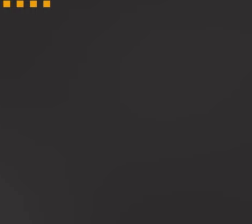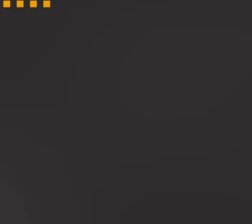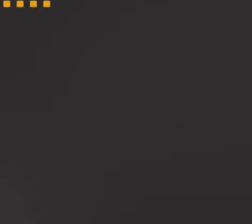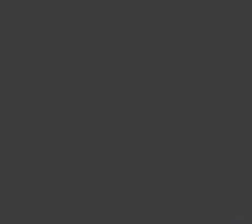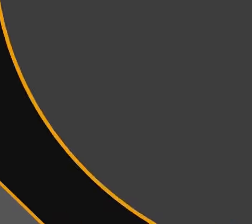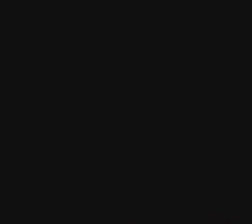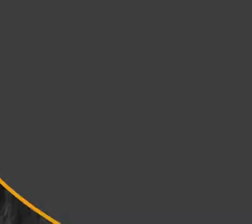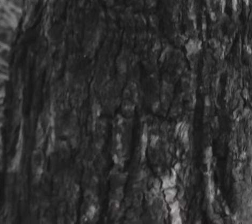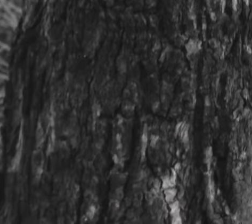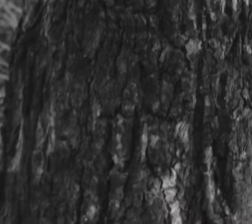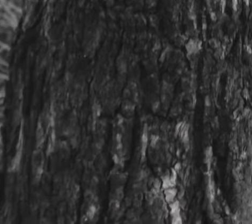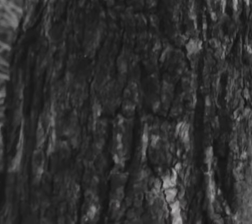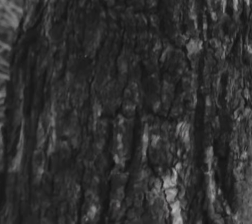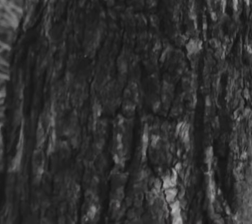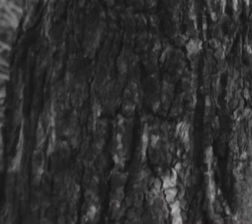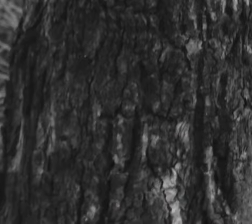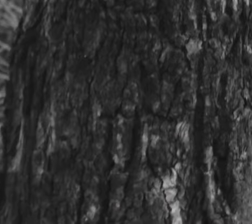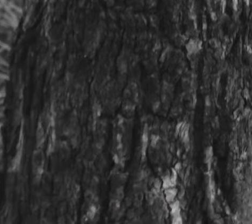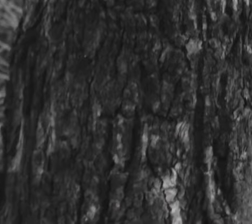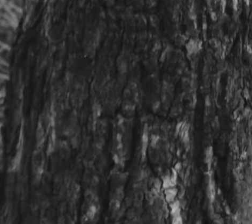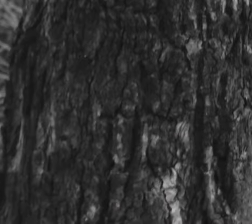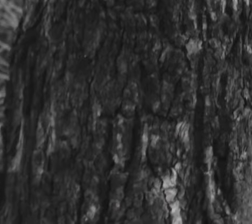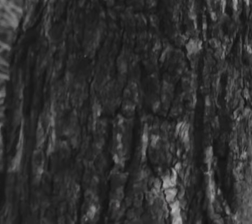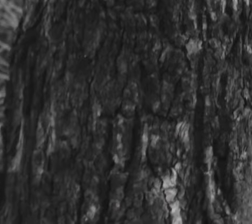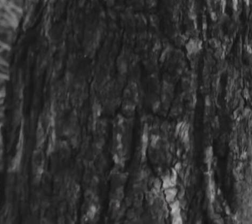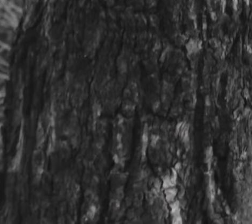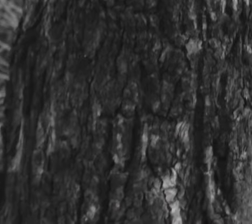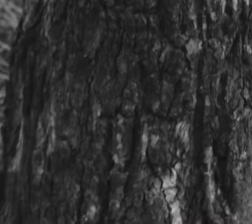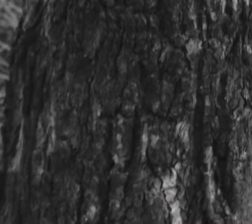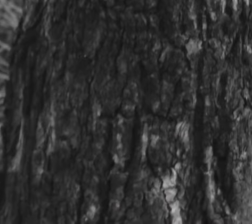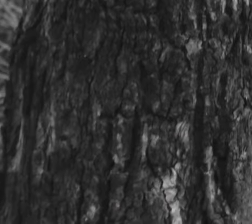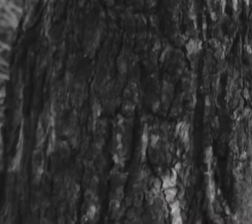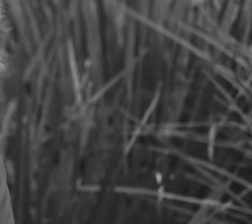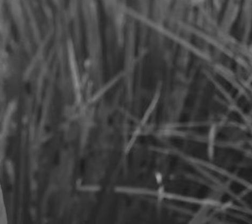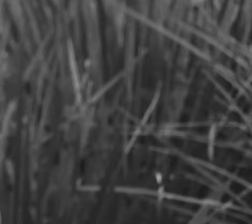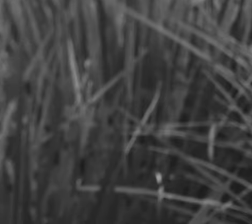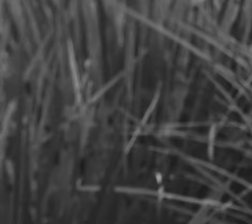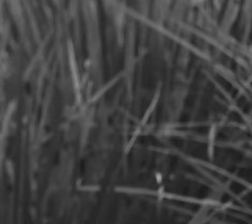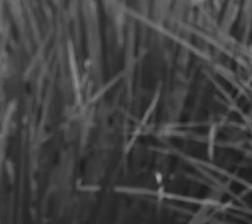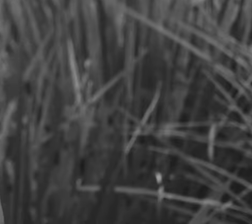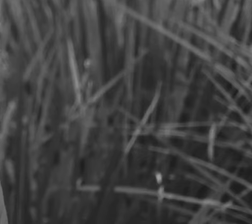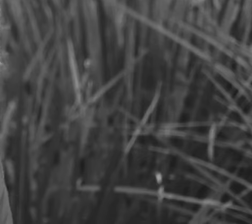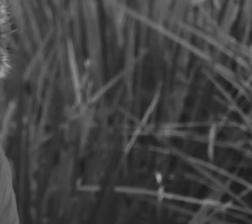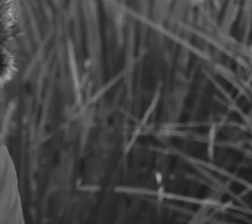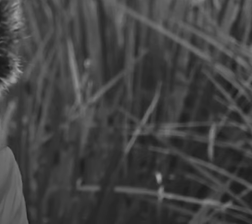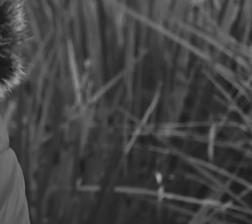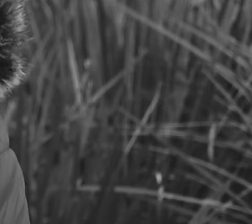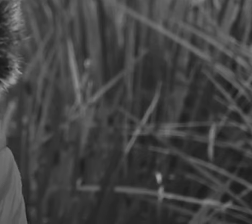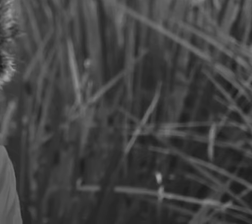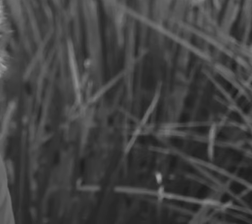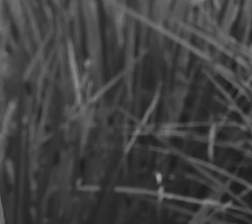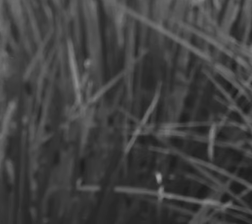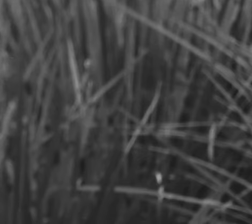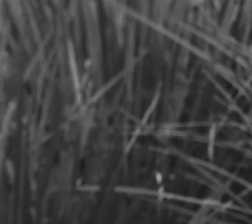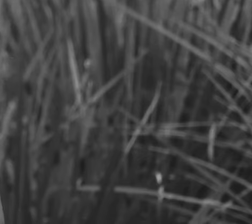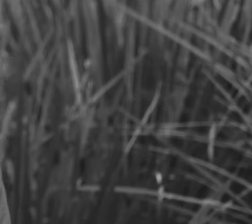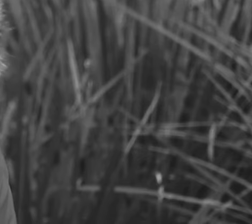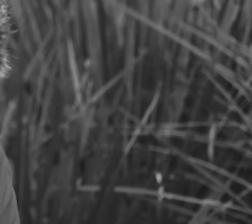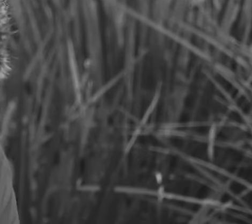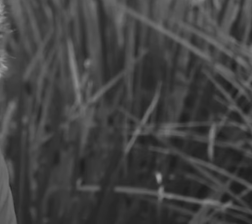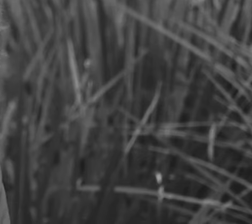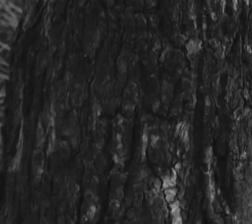Vieira. Recomeçar é um renascimento, né? É uma reestruturação da vida. A sociedade tem responsabilidade no